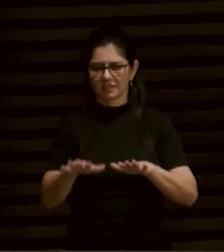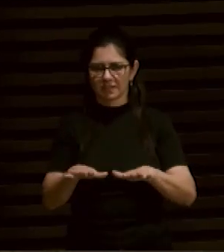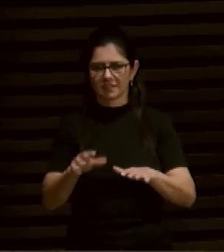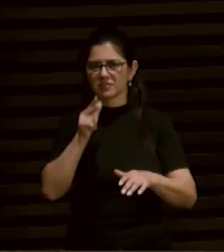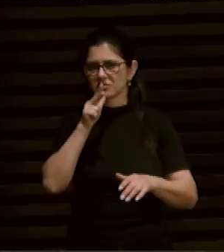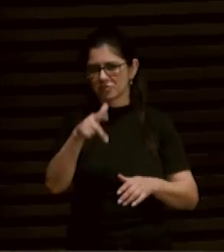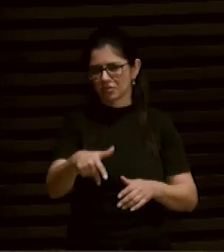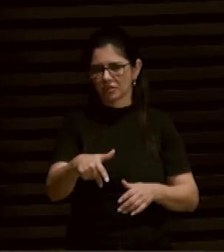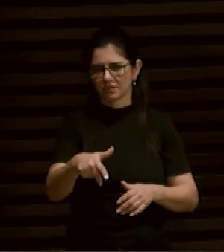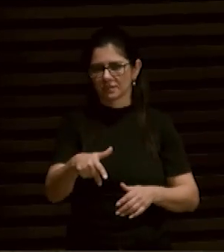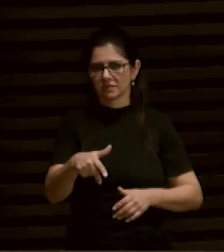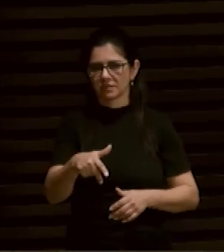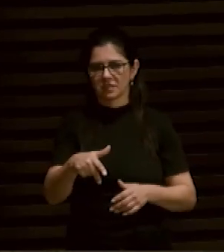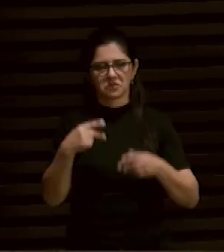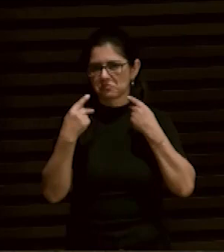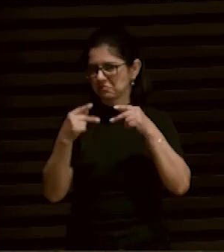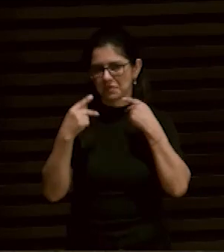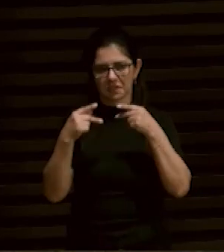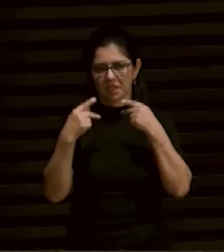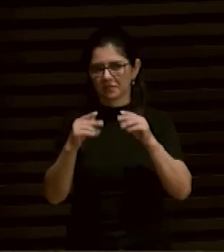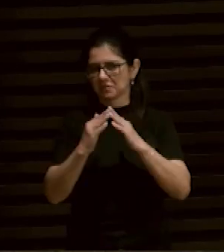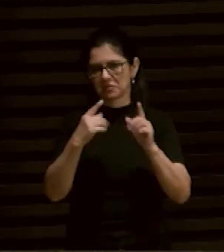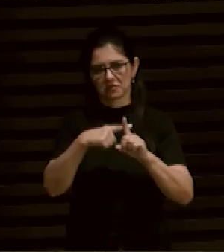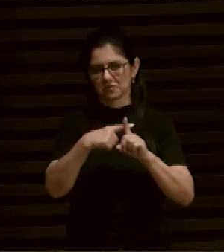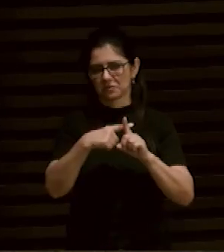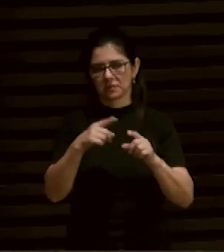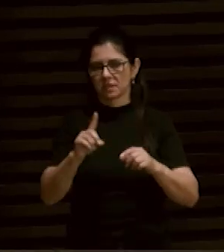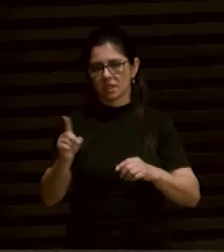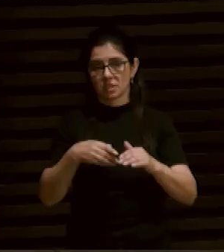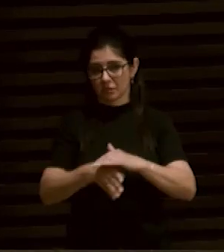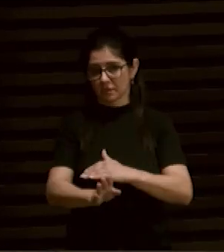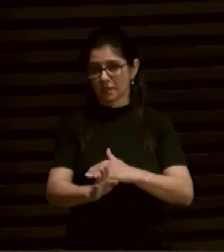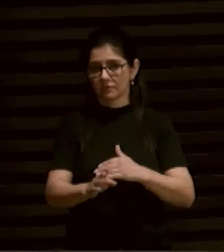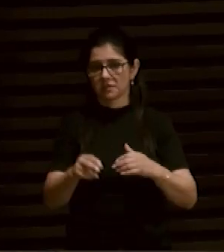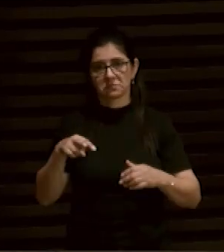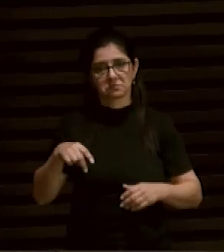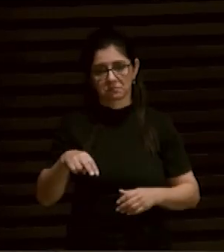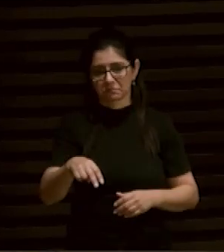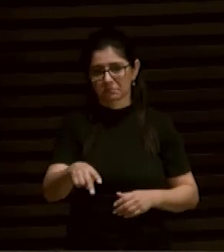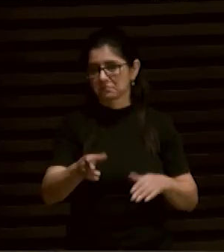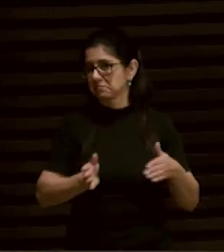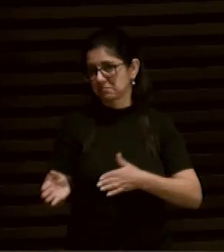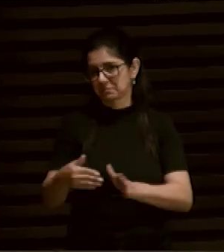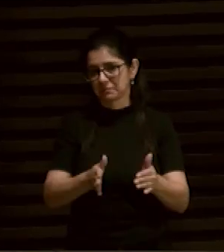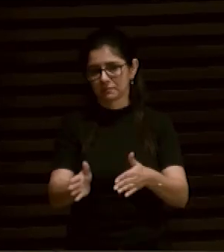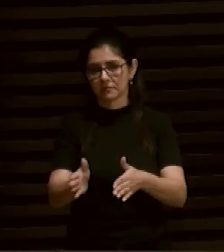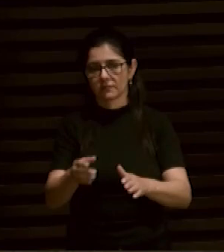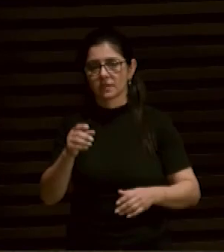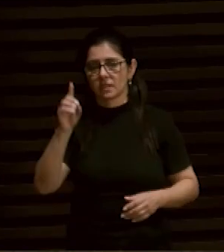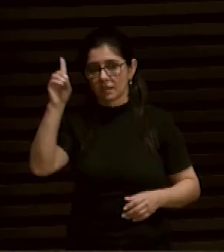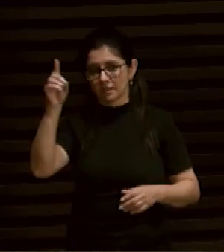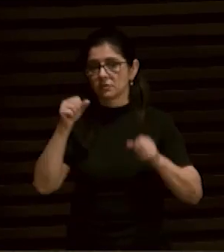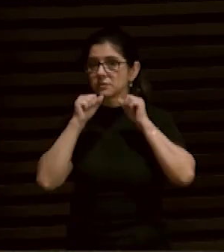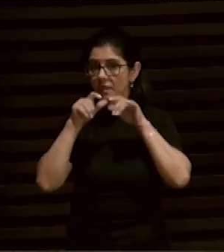Ele não pregava no púlpito de uma igreja, ele ia para a praça pública, para a cidade. Esse é o tipo de pregação que Deus abençoa. É a pregação que se esguela,